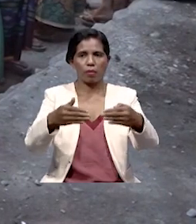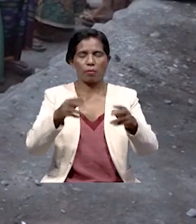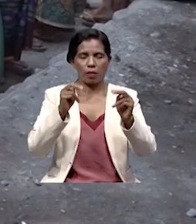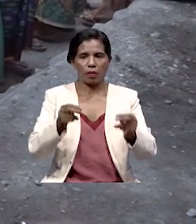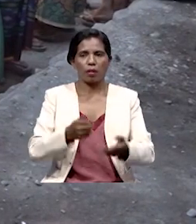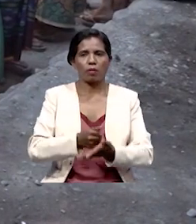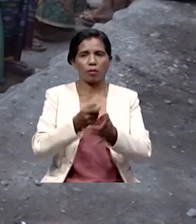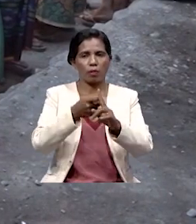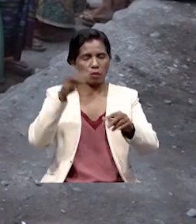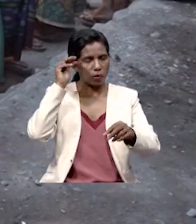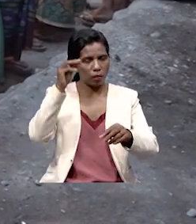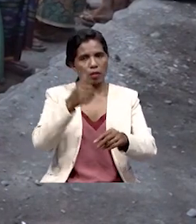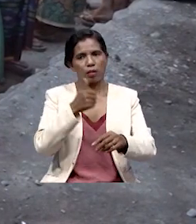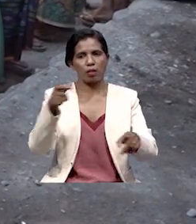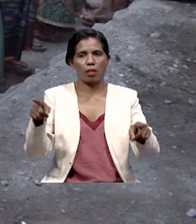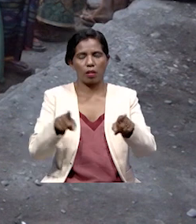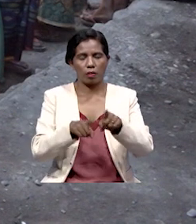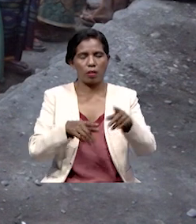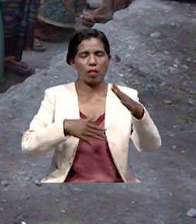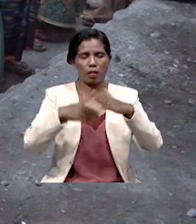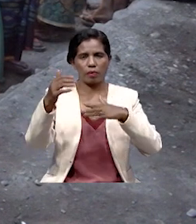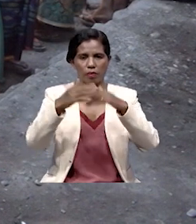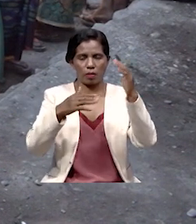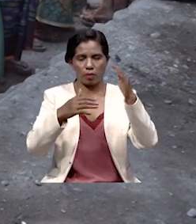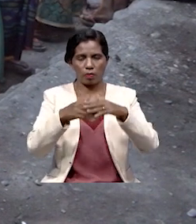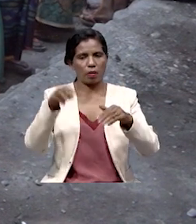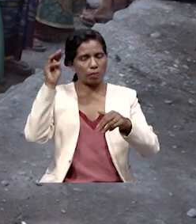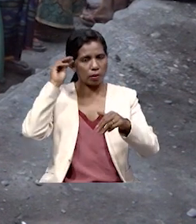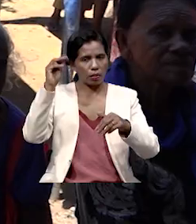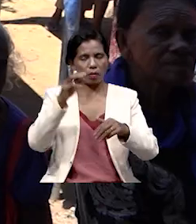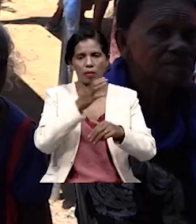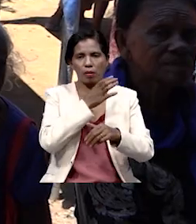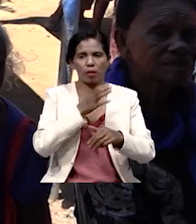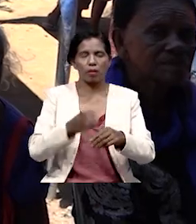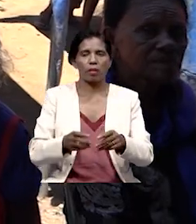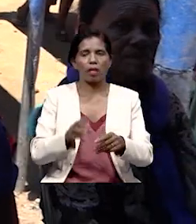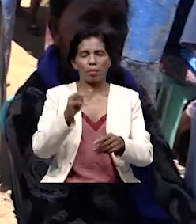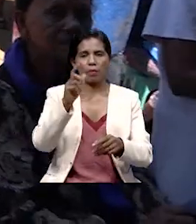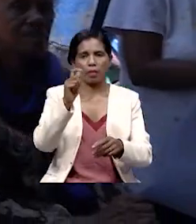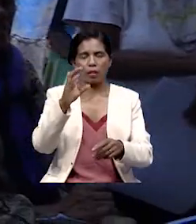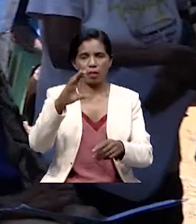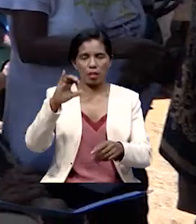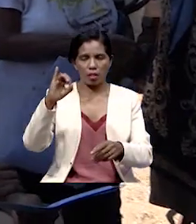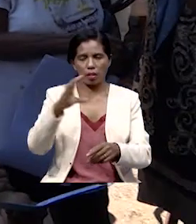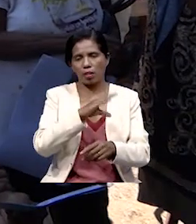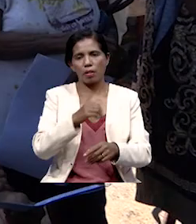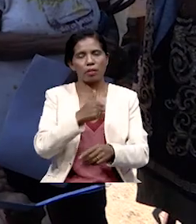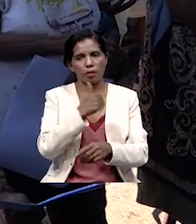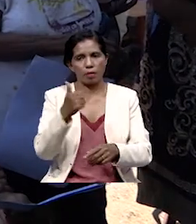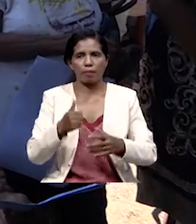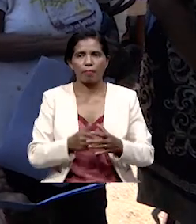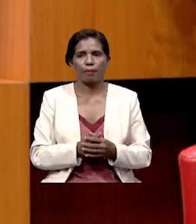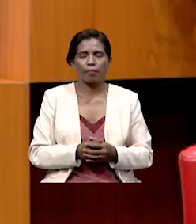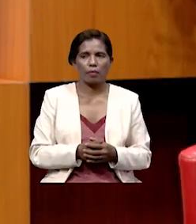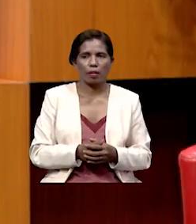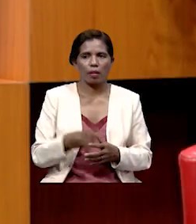moços e Ministério Seluk, Hanesan Infraestrutura, Ministério Turismo, Comércio e Indústria, no Seluk Tan. E a campanha de